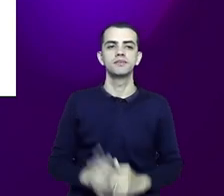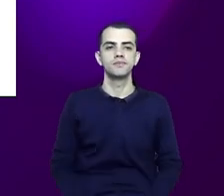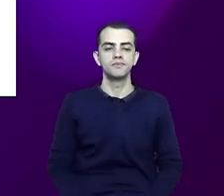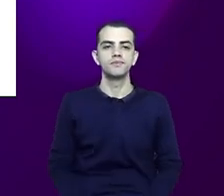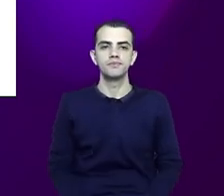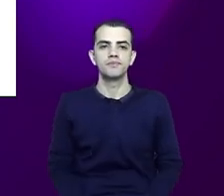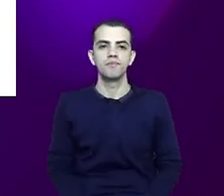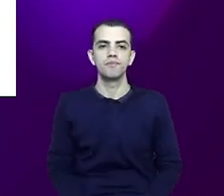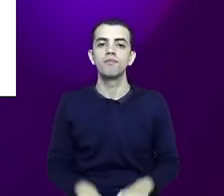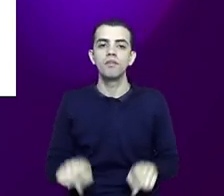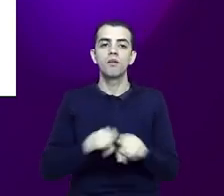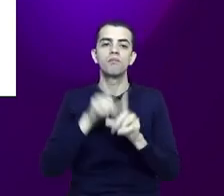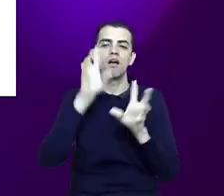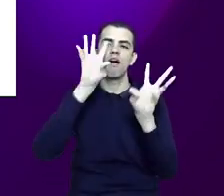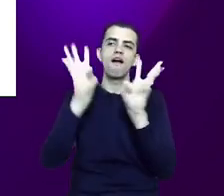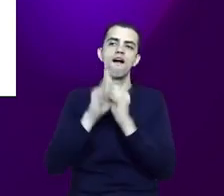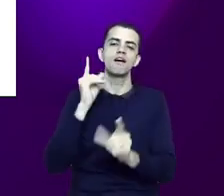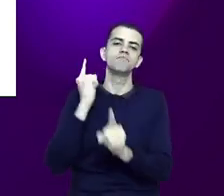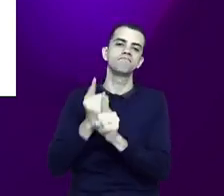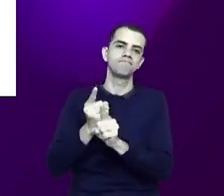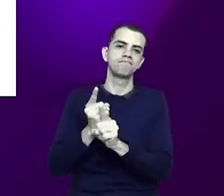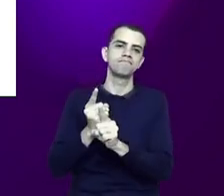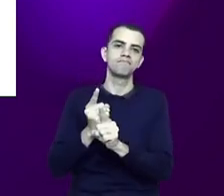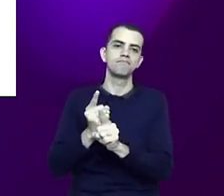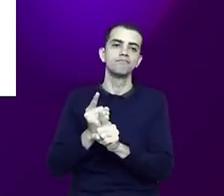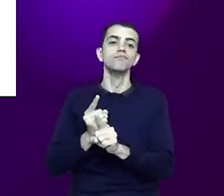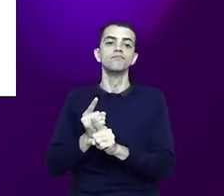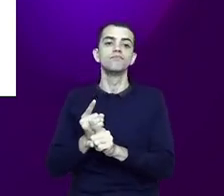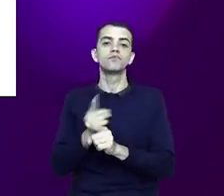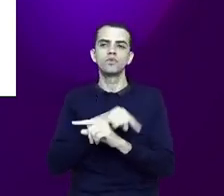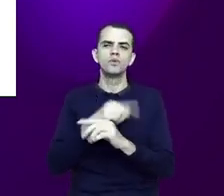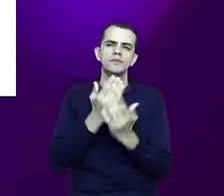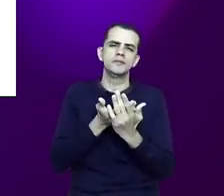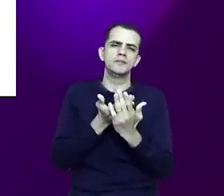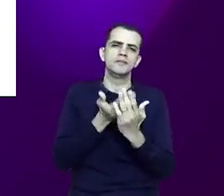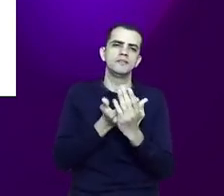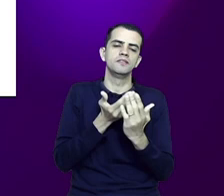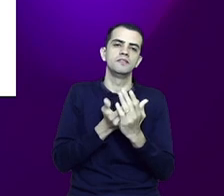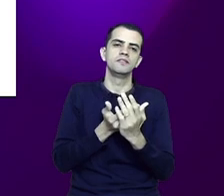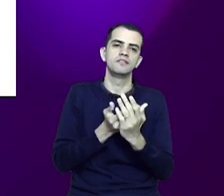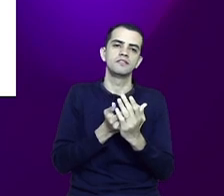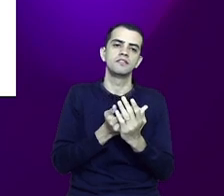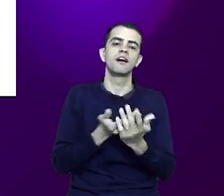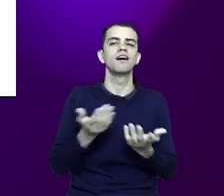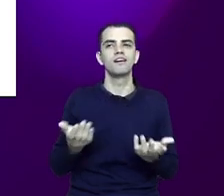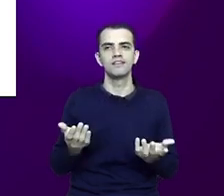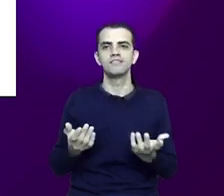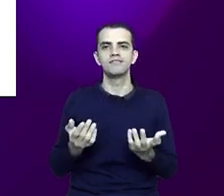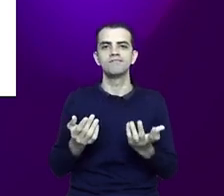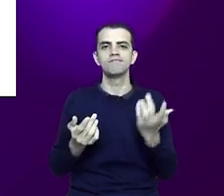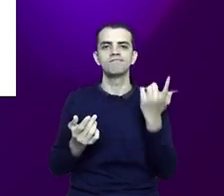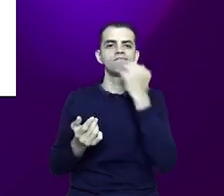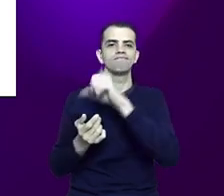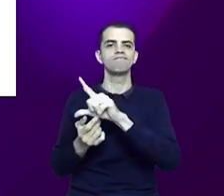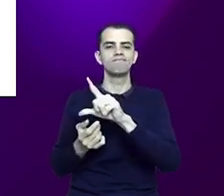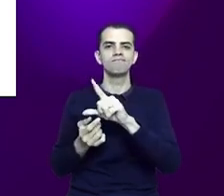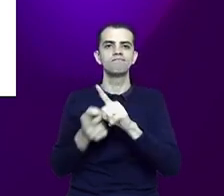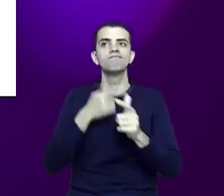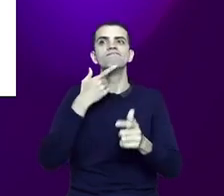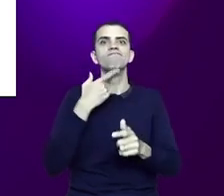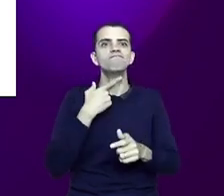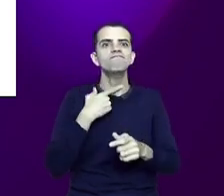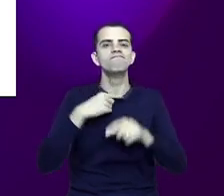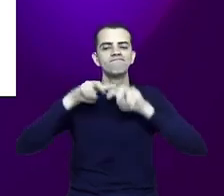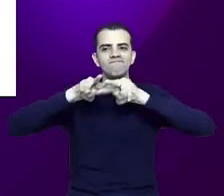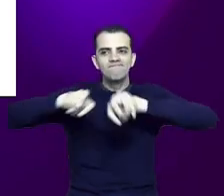gente encontrou no nosso estudo, né? O nosso estudo ele traz, sim, uma vontade de pesquisar cada